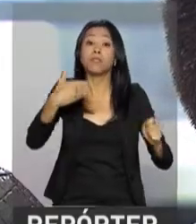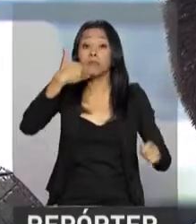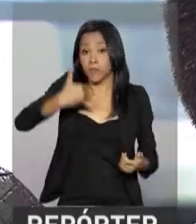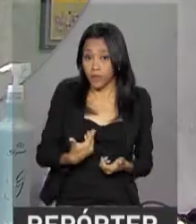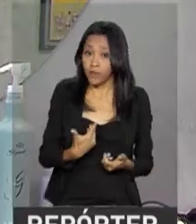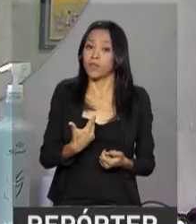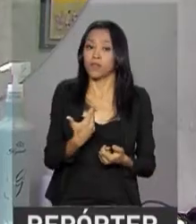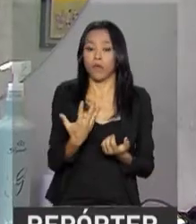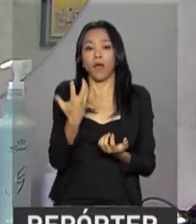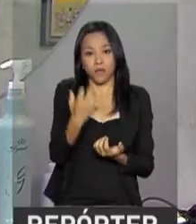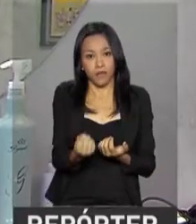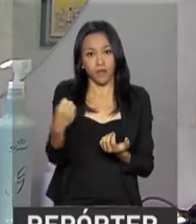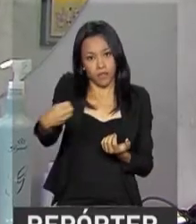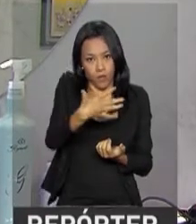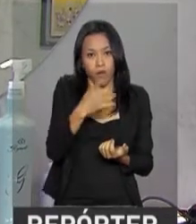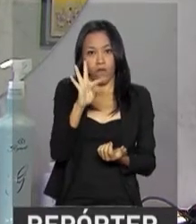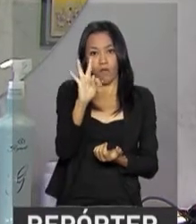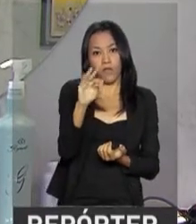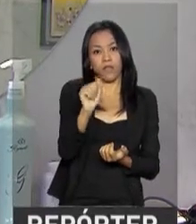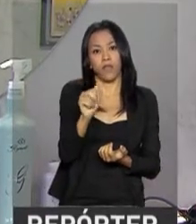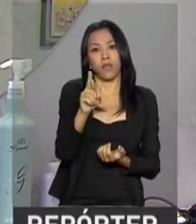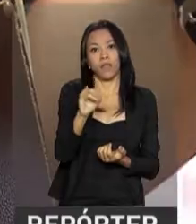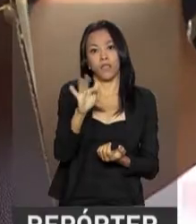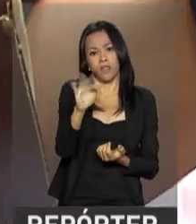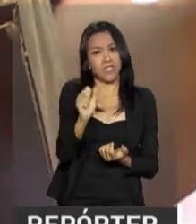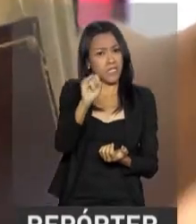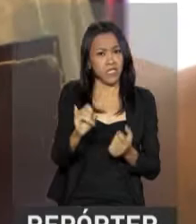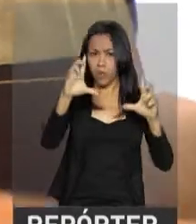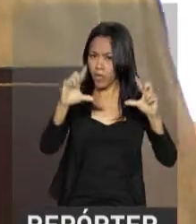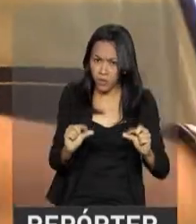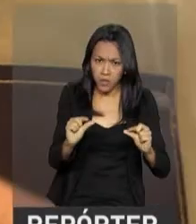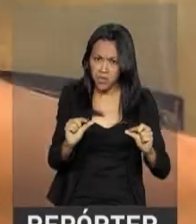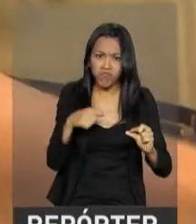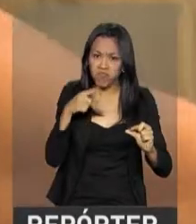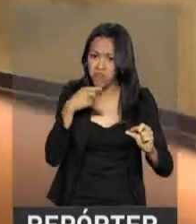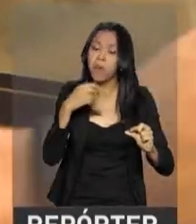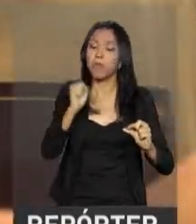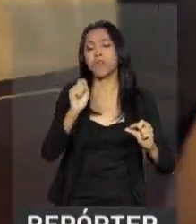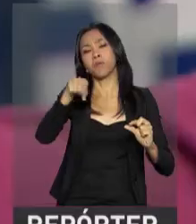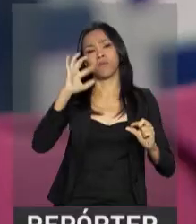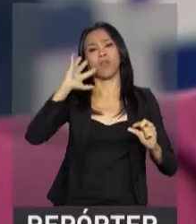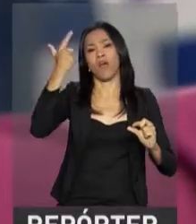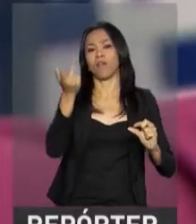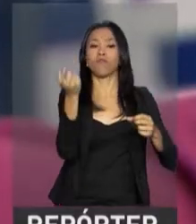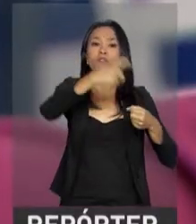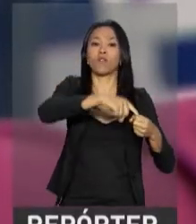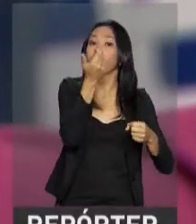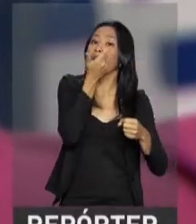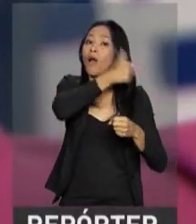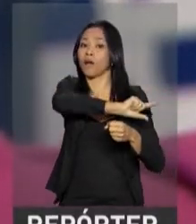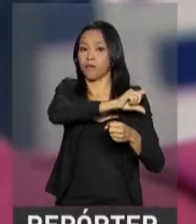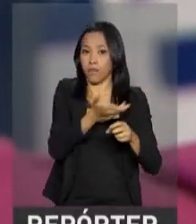tarifa e caso não vejo vantagem a redução da conta pode voltar à tarifa normal um mês depois a medida é uma alternativa